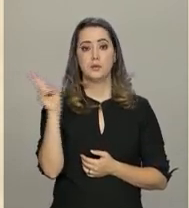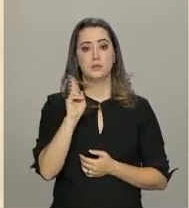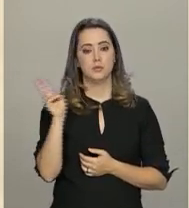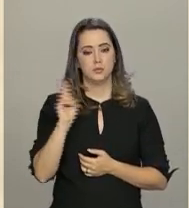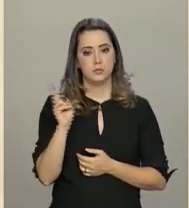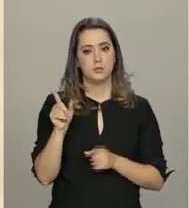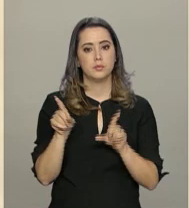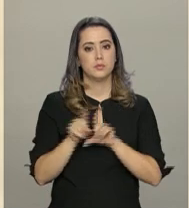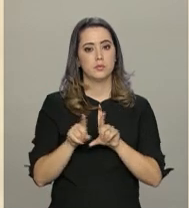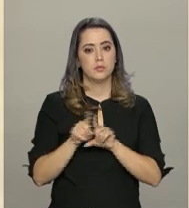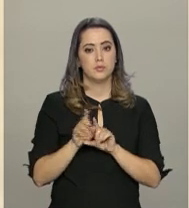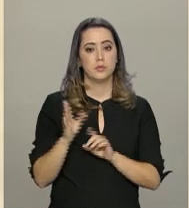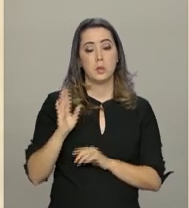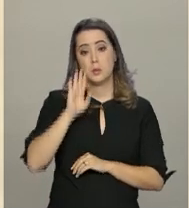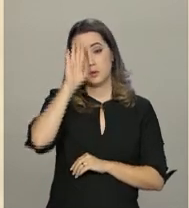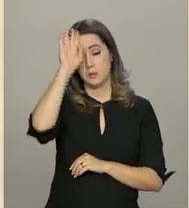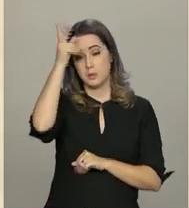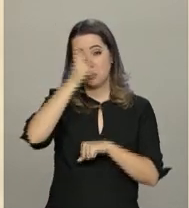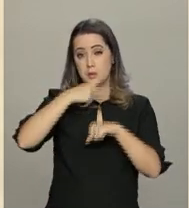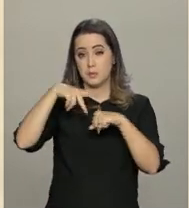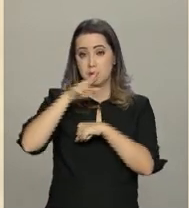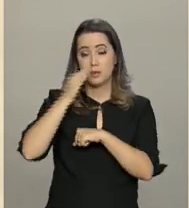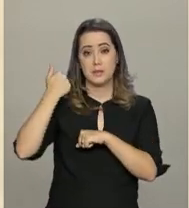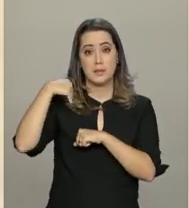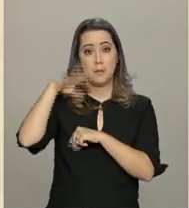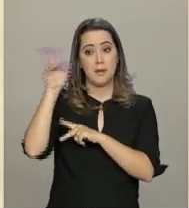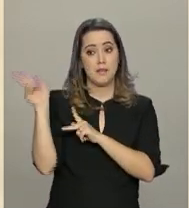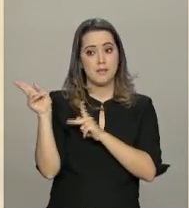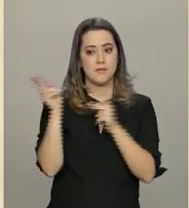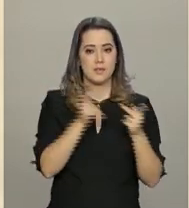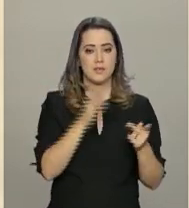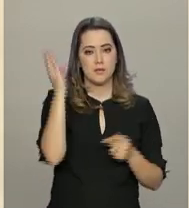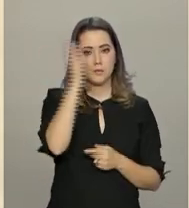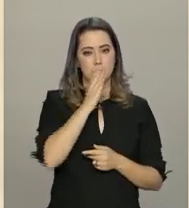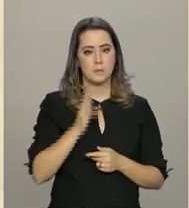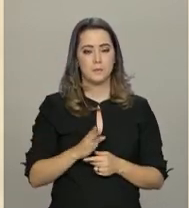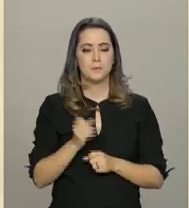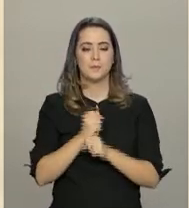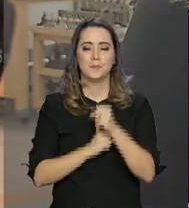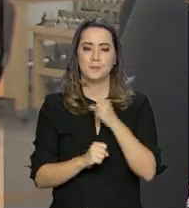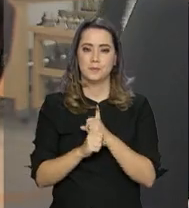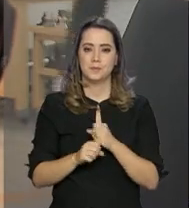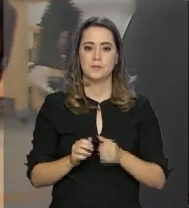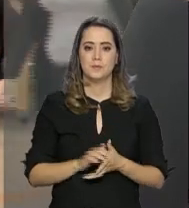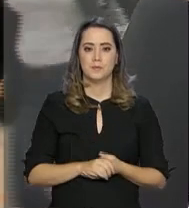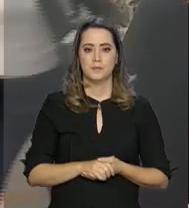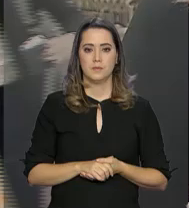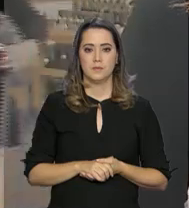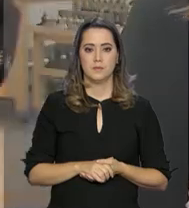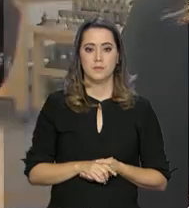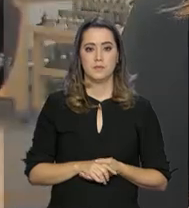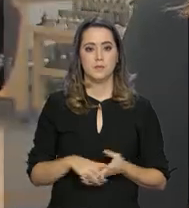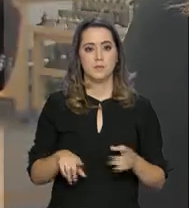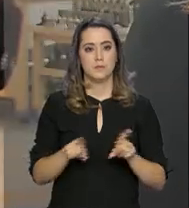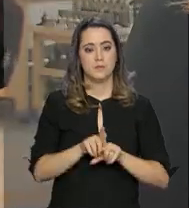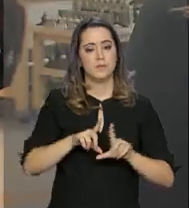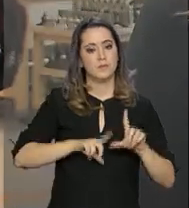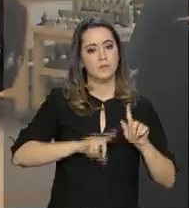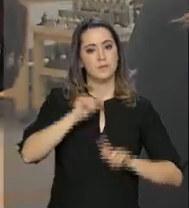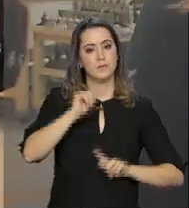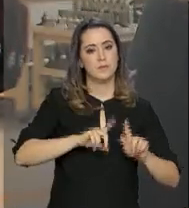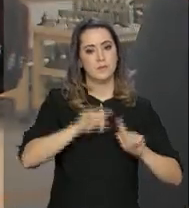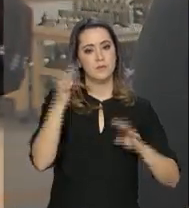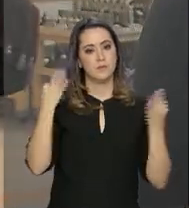Uruguai também estão entre os países que mais enviaram turistas para o Brasil no ano passado. Além de bater recorde no número